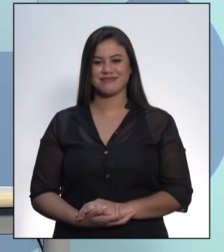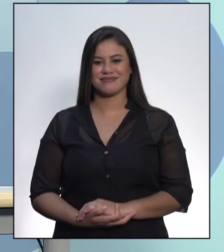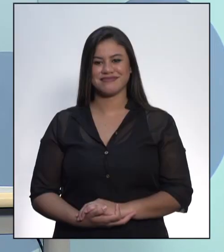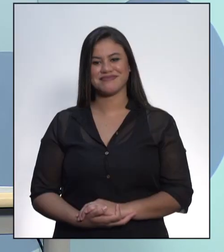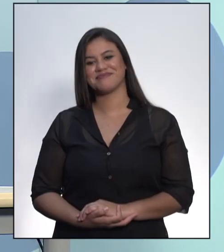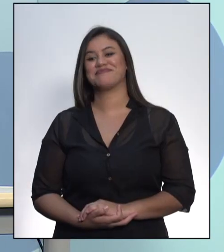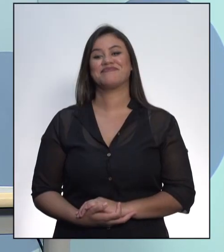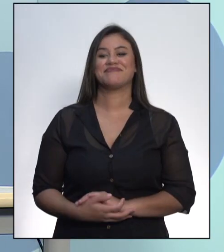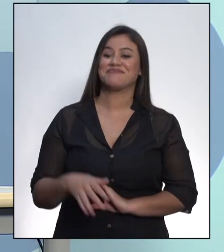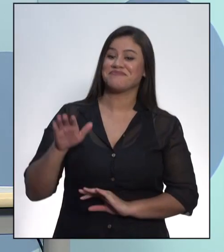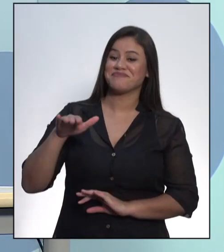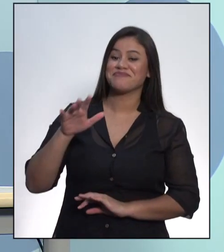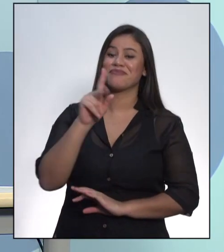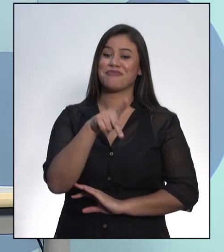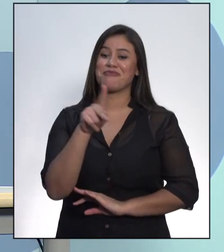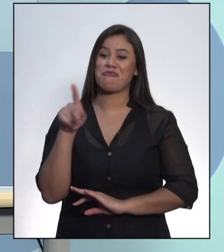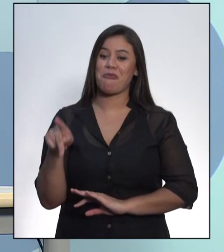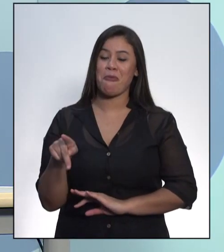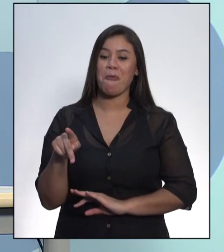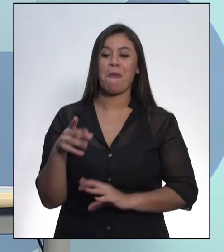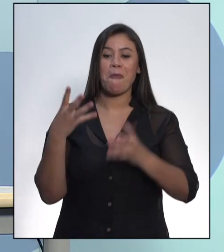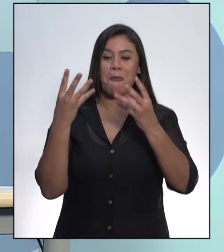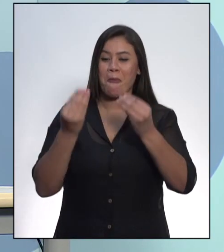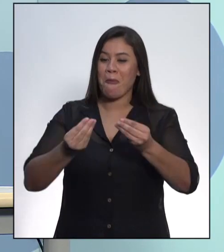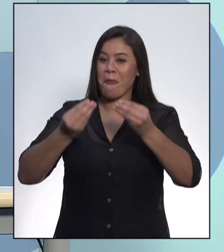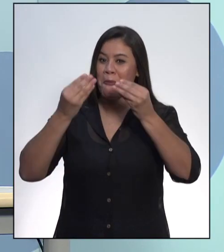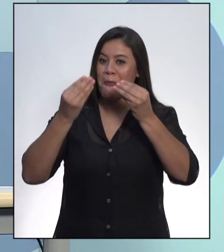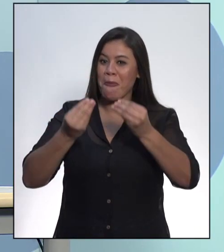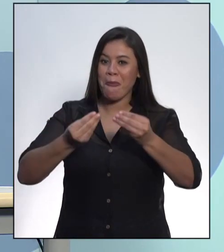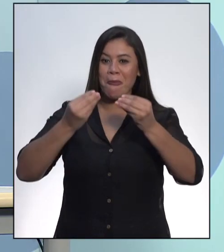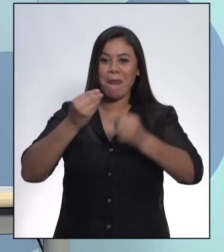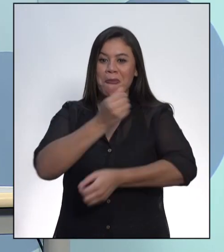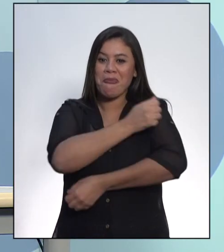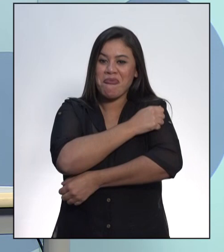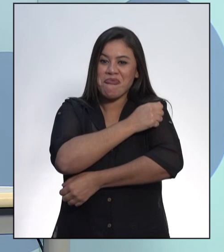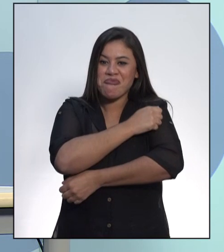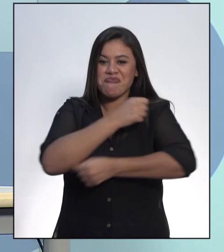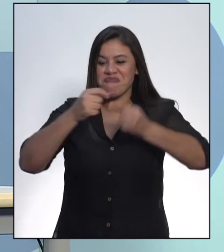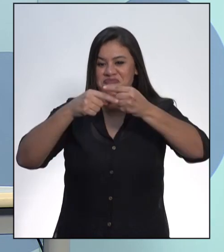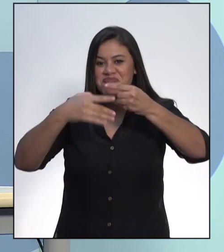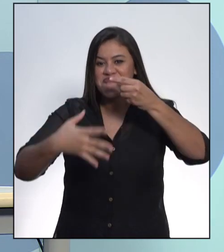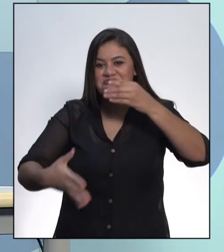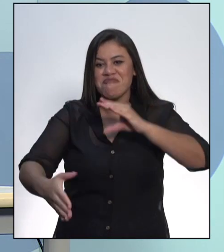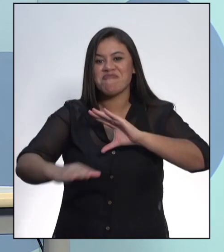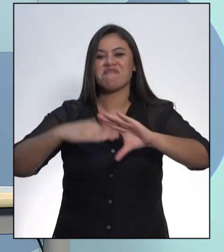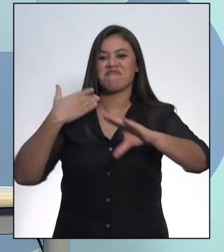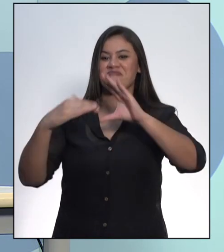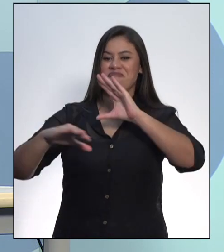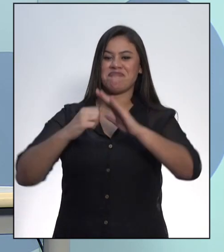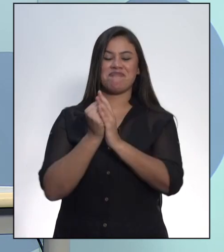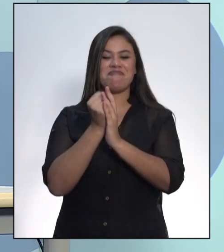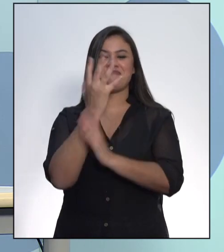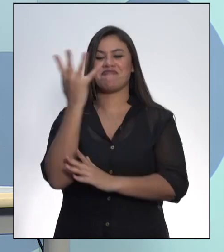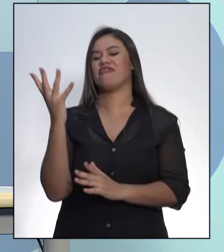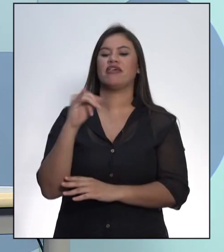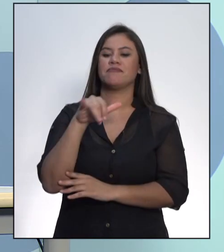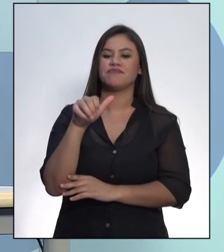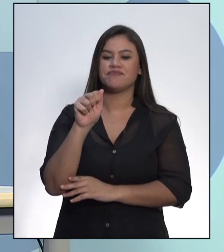Olha, professor Jonas, pessoal aqui, ó, participação em peso do primeiro ano, hein? Ó, a